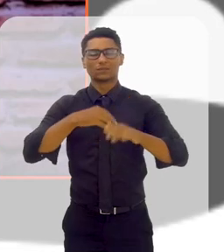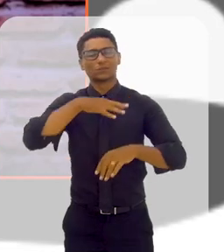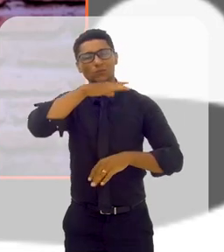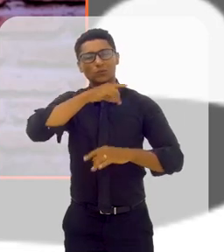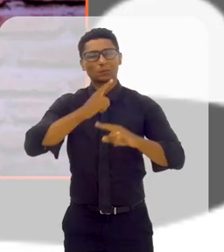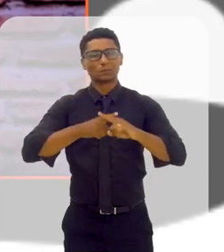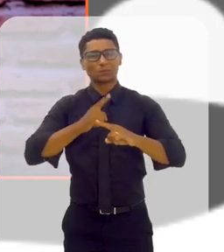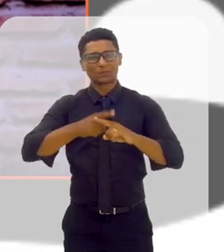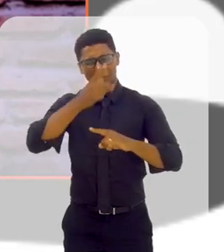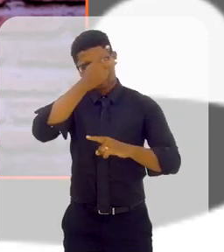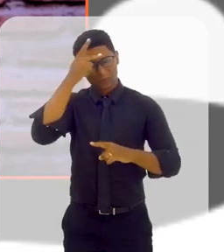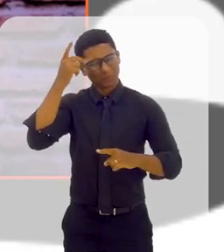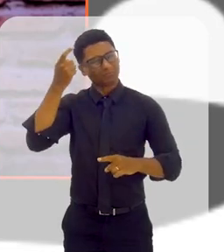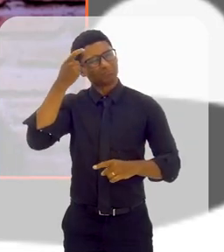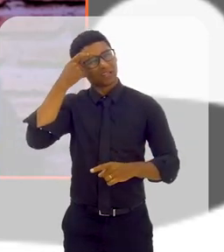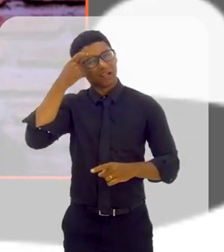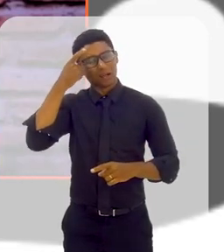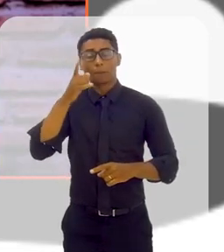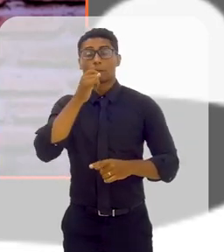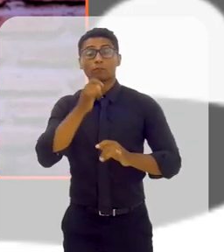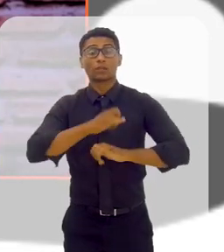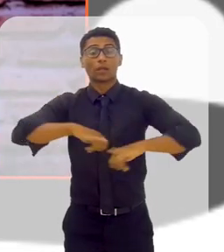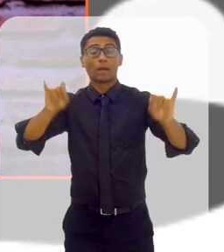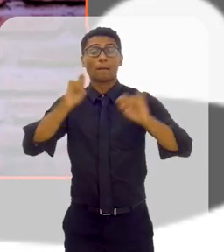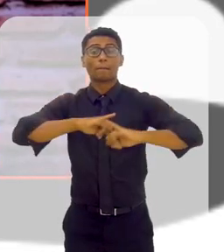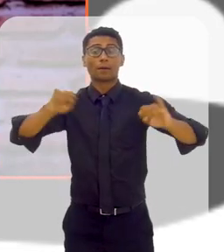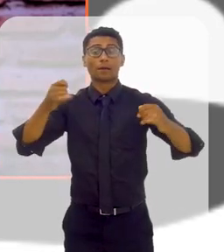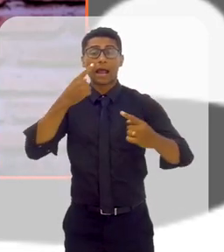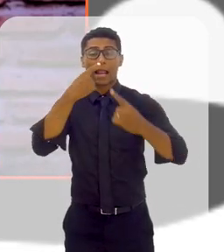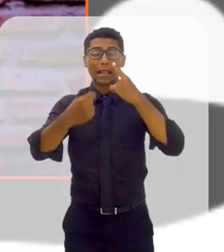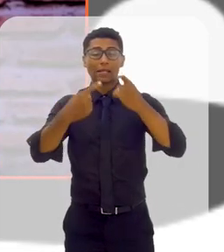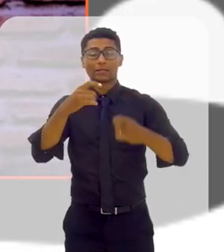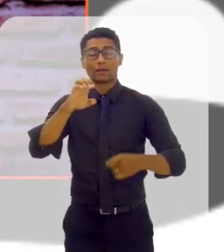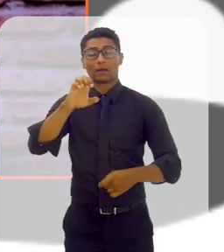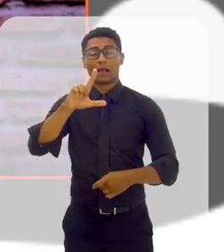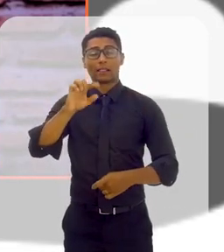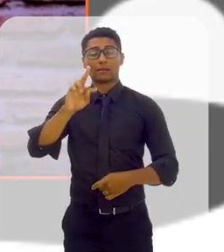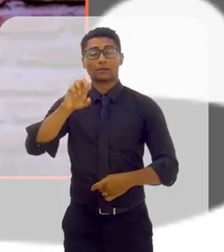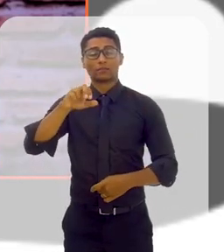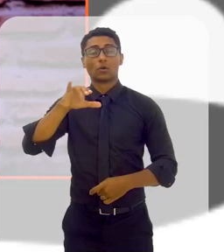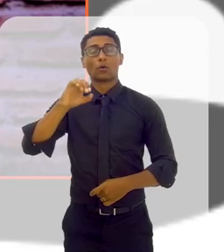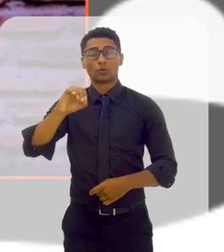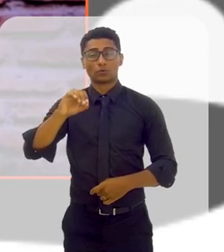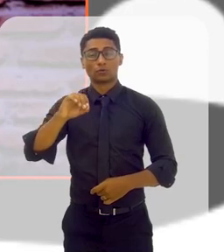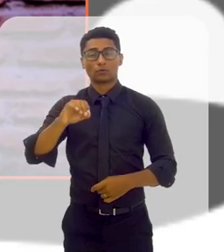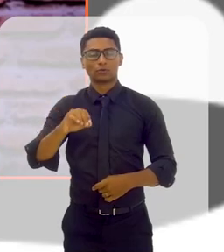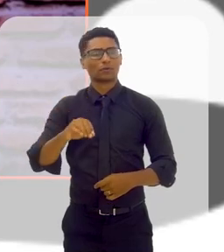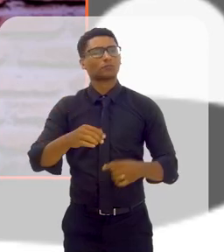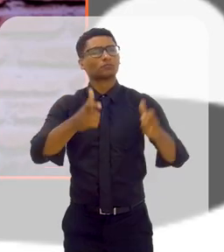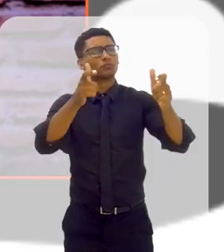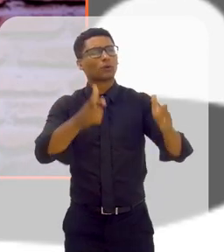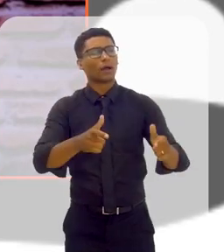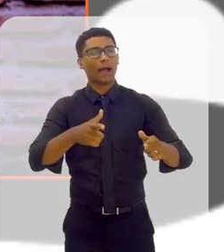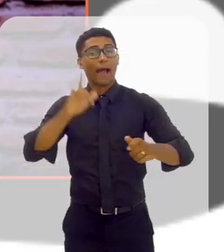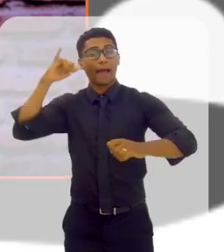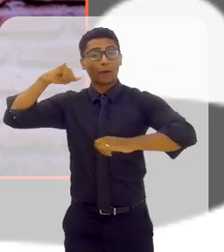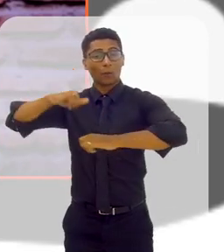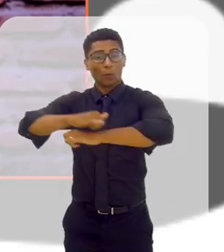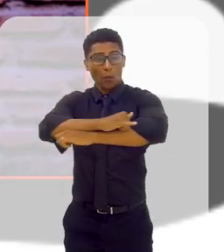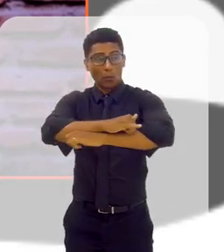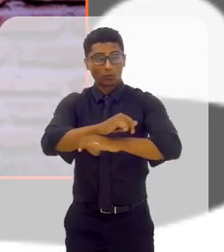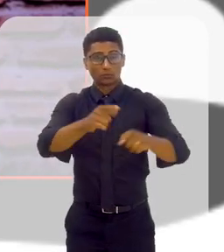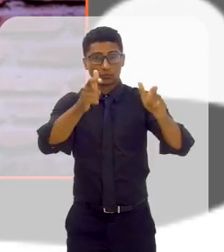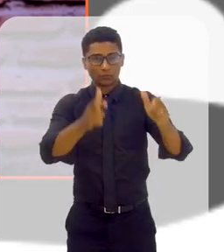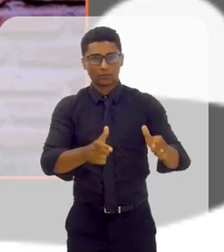crescimento desse mercado Ah vamos fazer uma campanha de coleta de lixo eletrônico no aeroporto aí